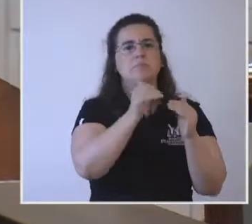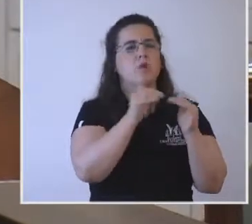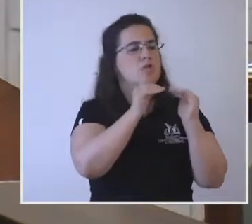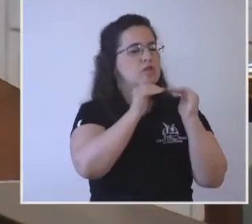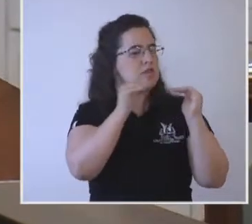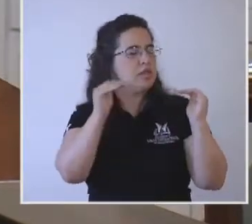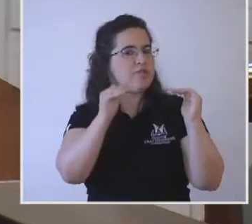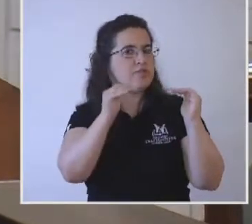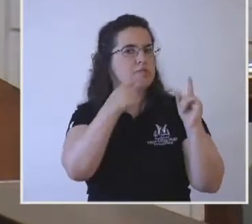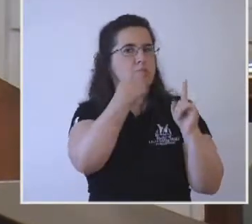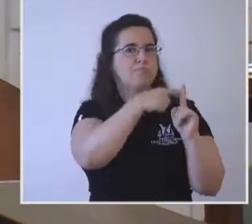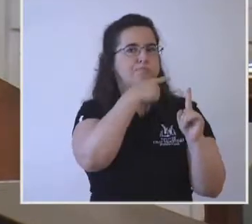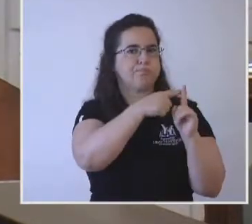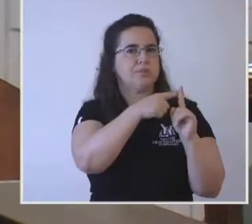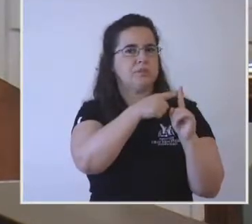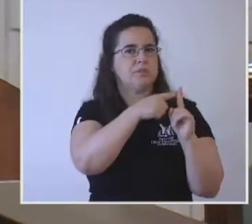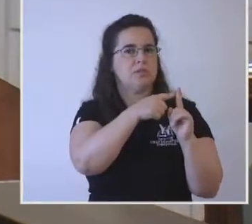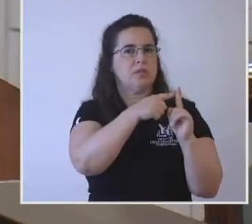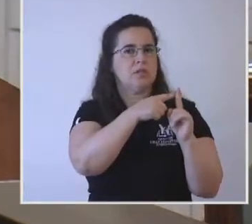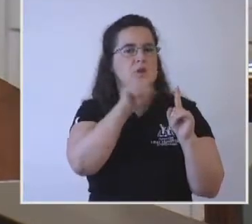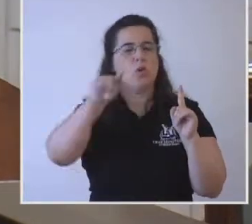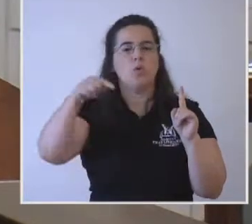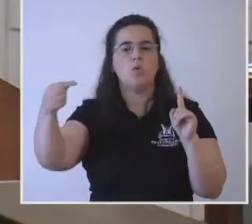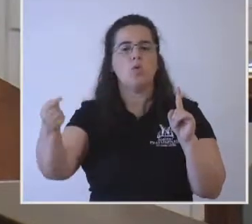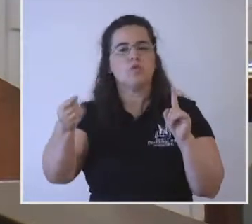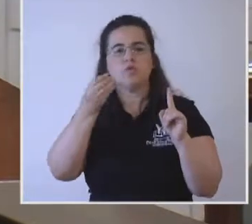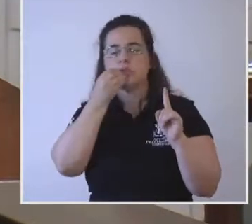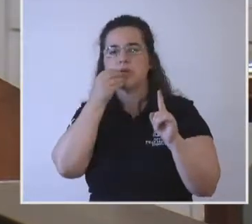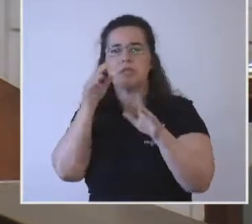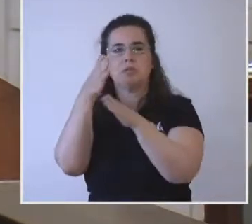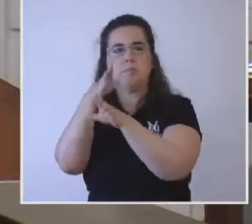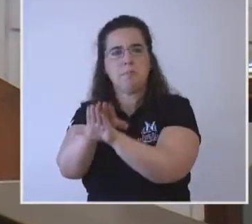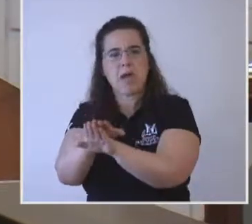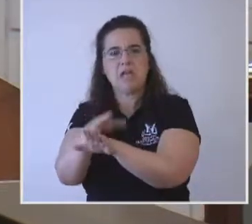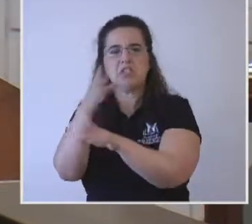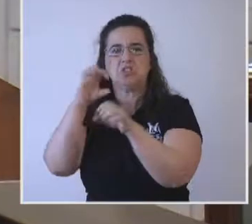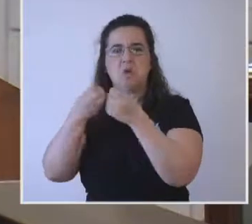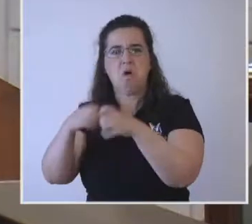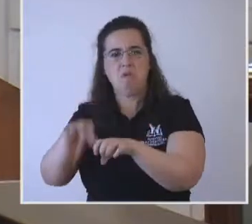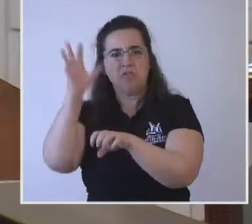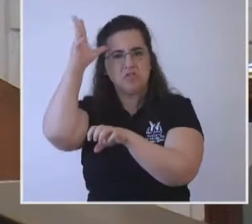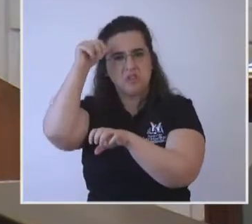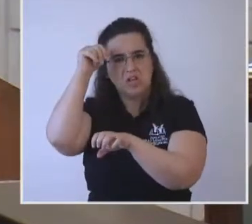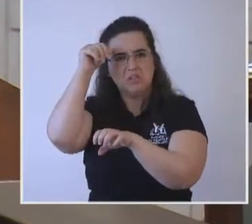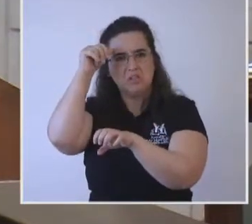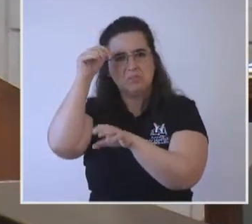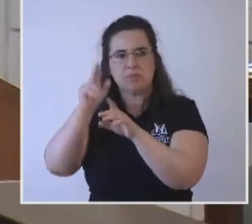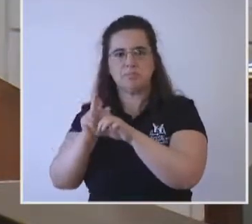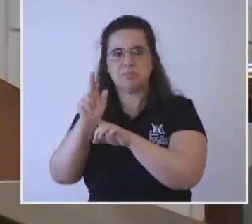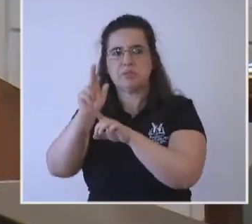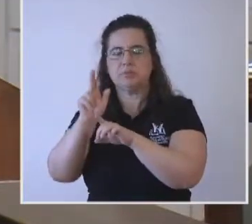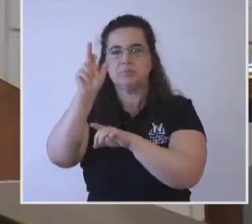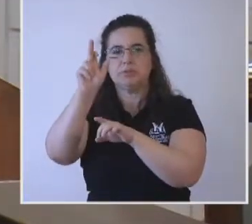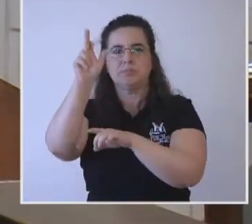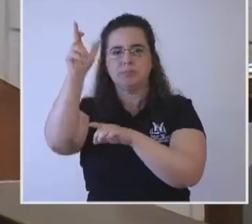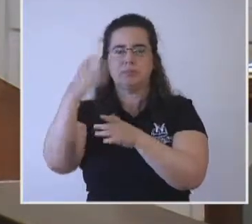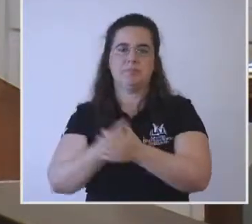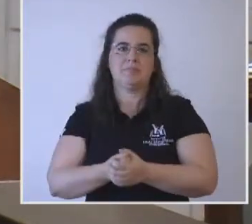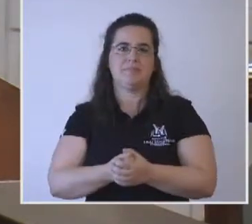Com algumas variações aqui, com os pescos a meterem o pé no meio, mas os véganos sempre à